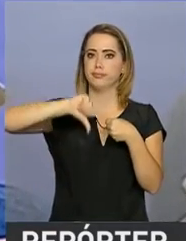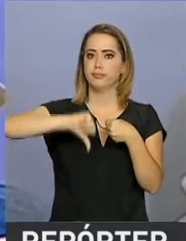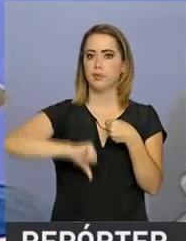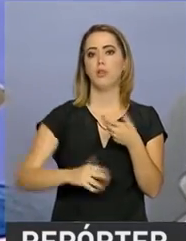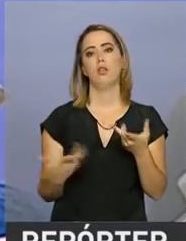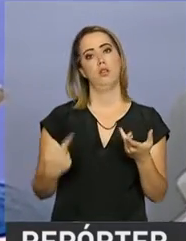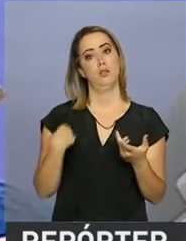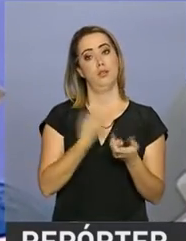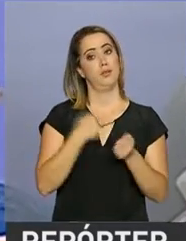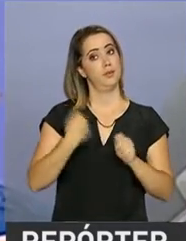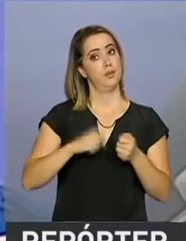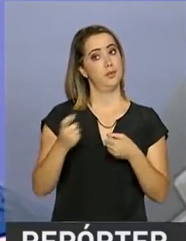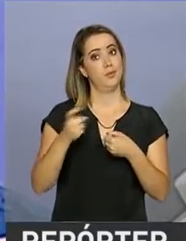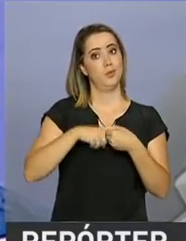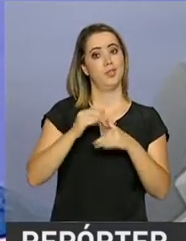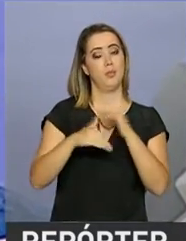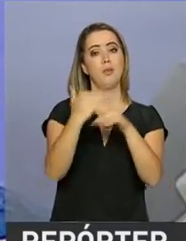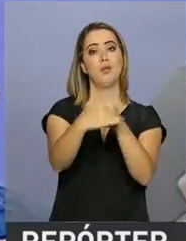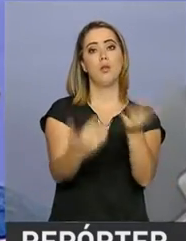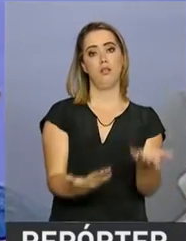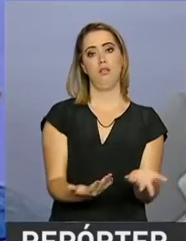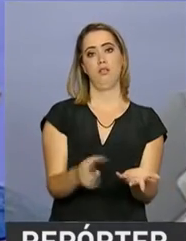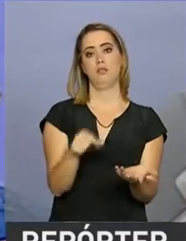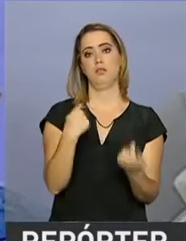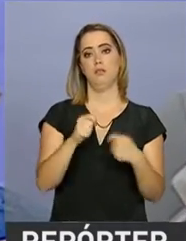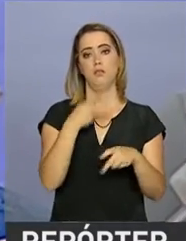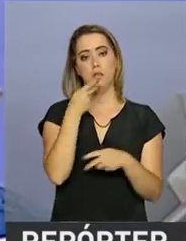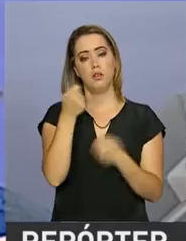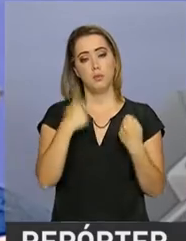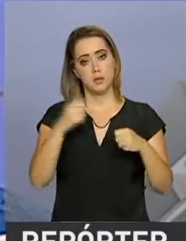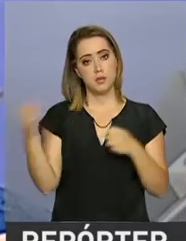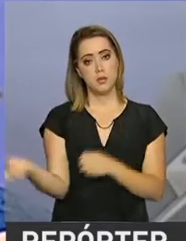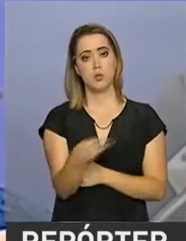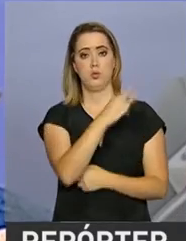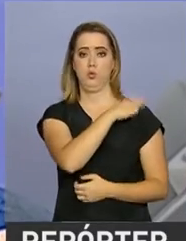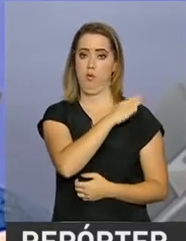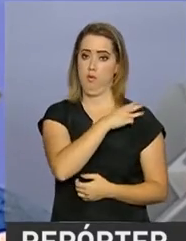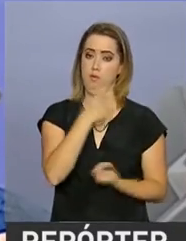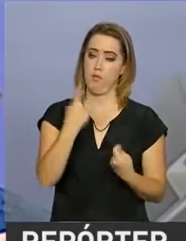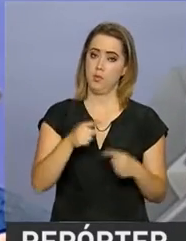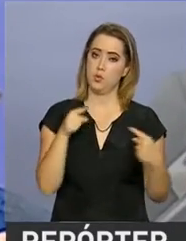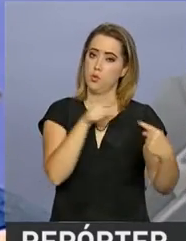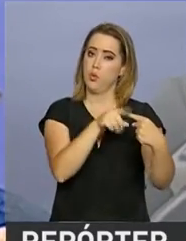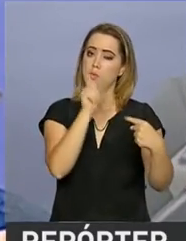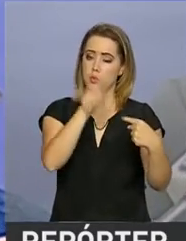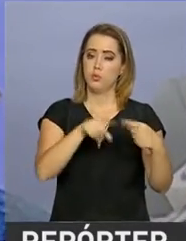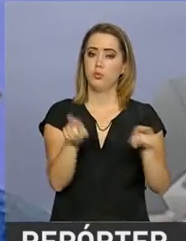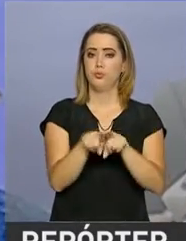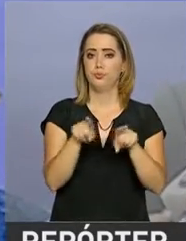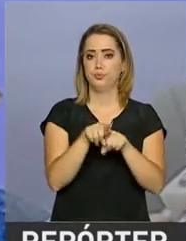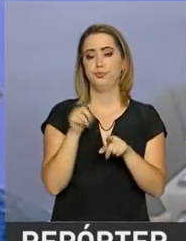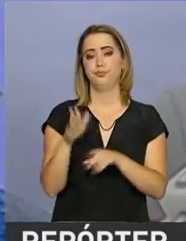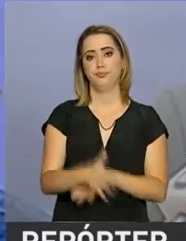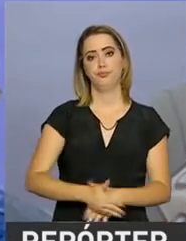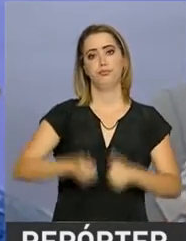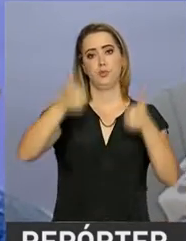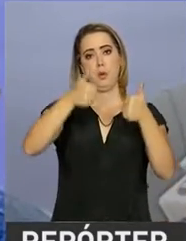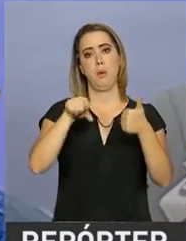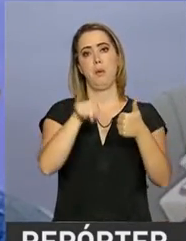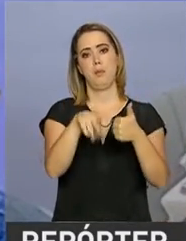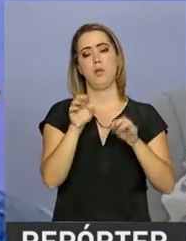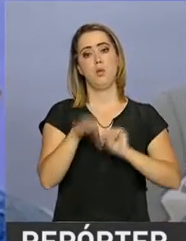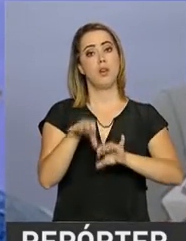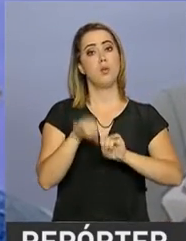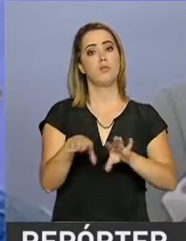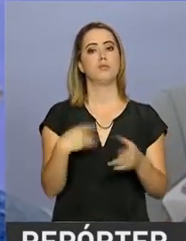a gente enfatiza a necessidade da reforma do ensino médio tendo como objetivo também é melhorar a qualidade da educação